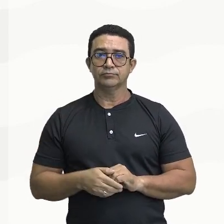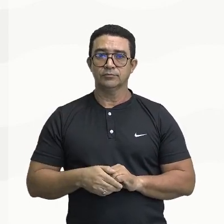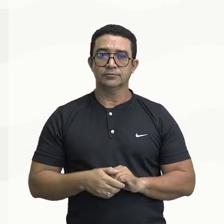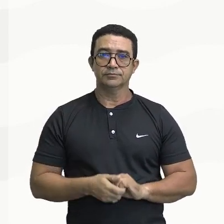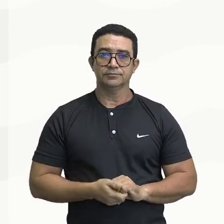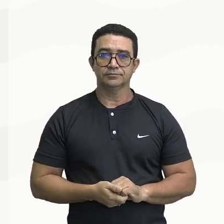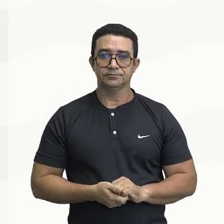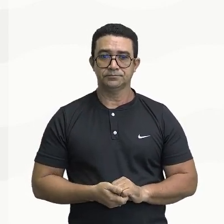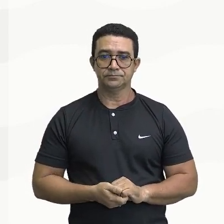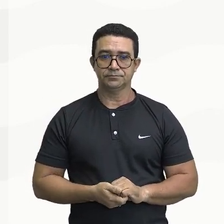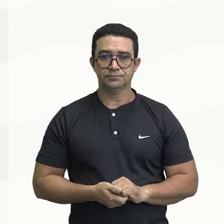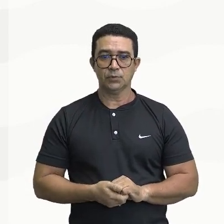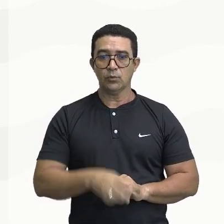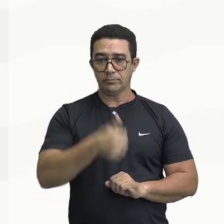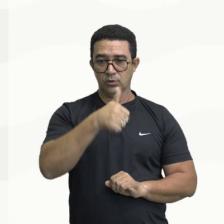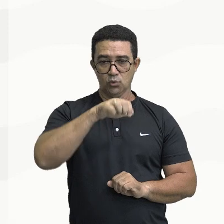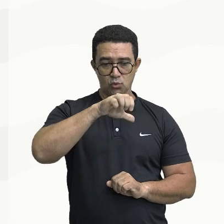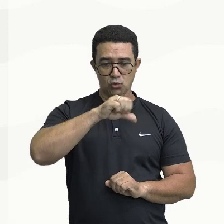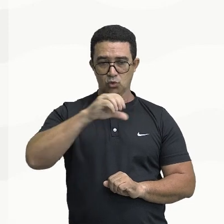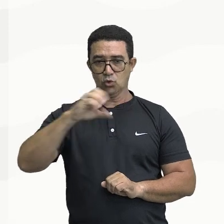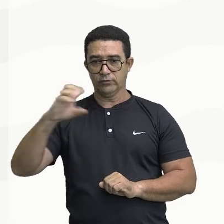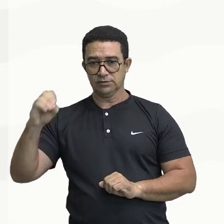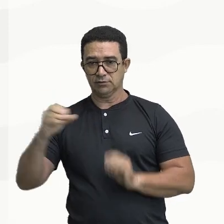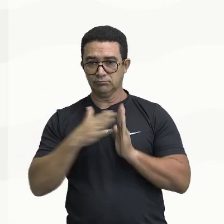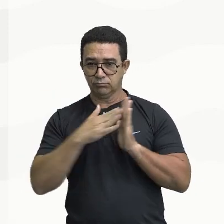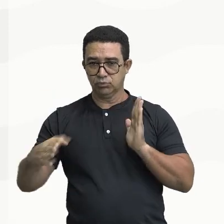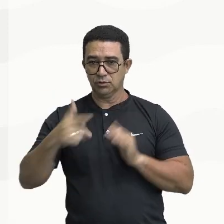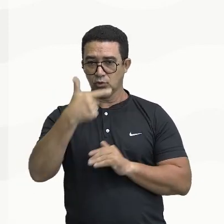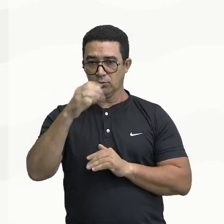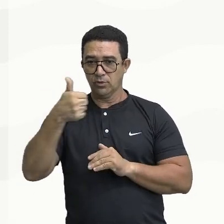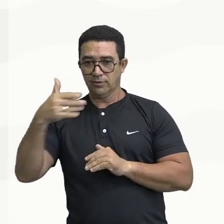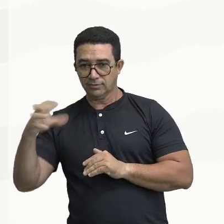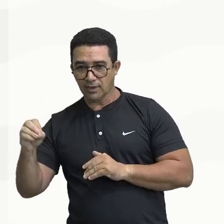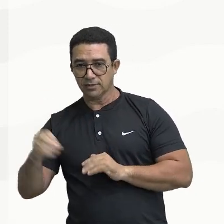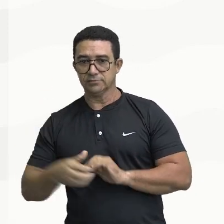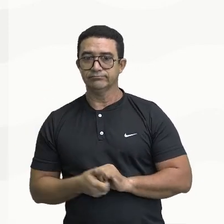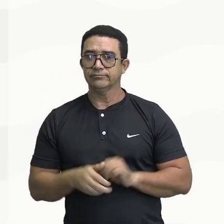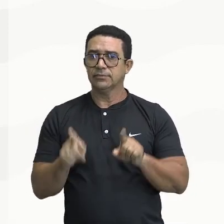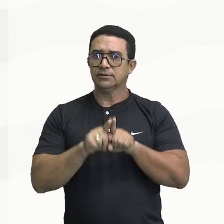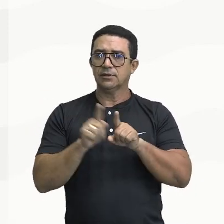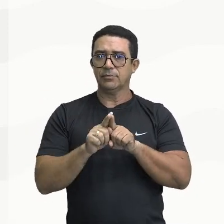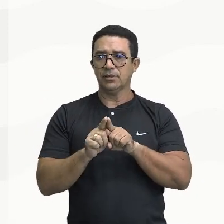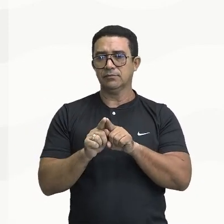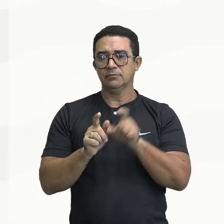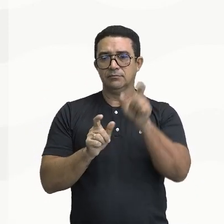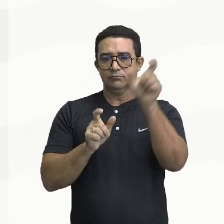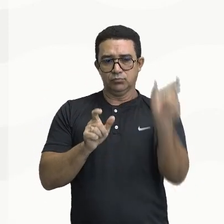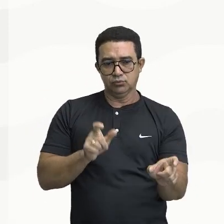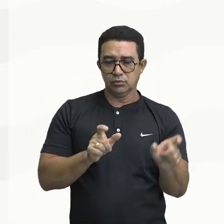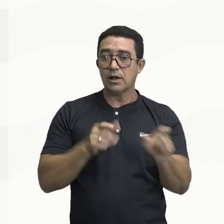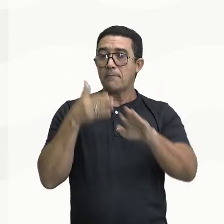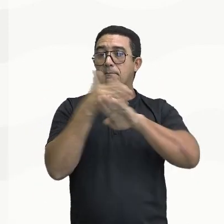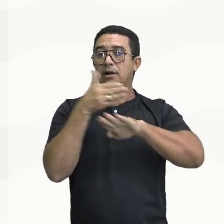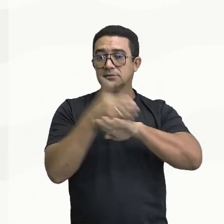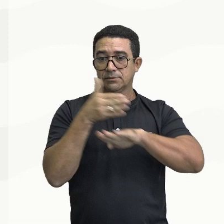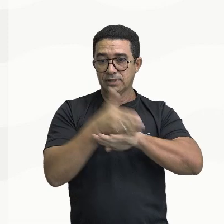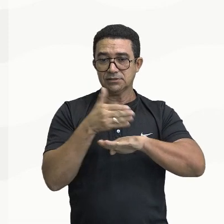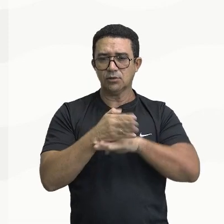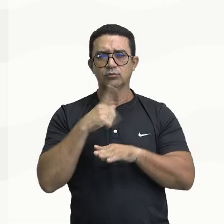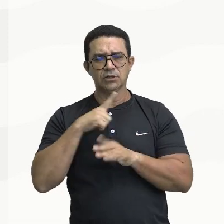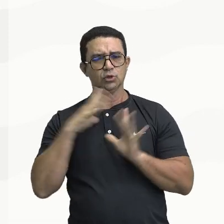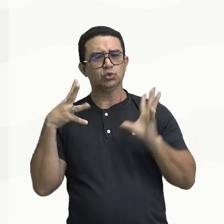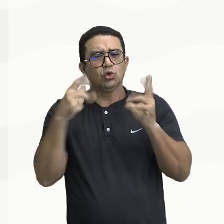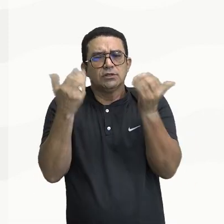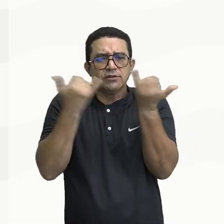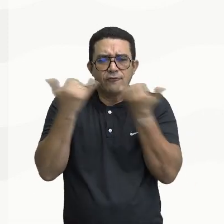2010. E no eixo vertical, nós temos aí a participação, tá? Então, temos todas as numerações